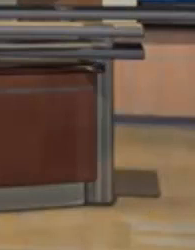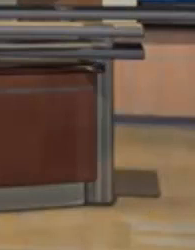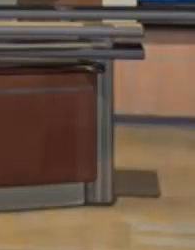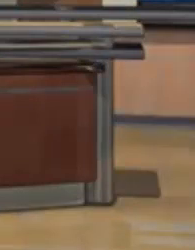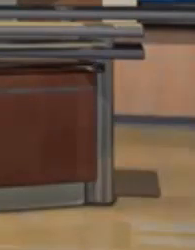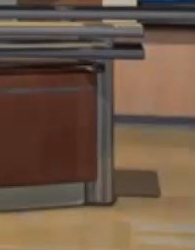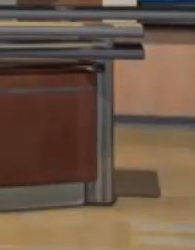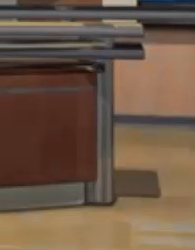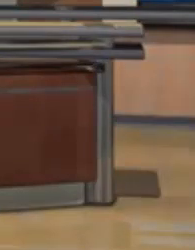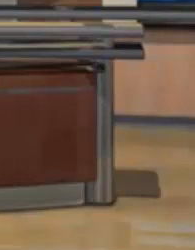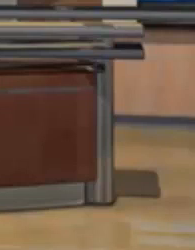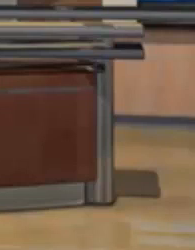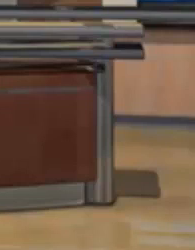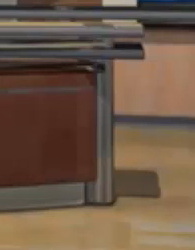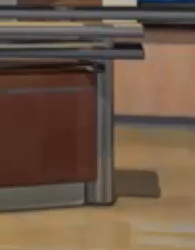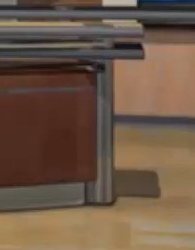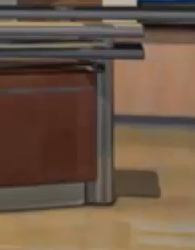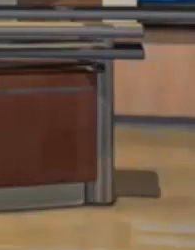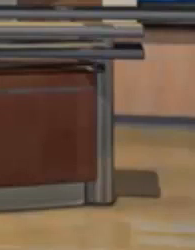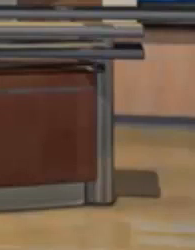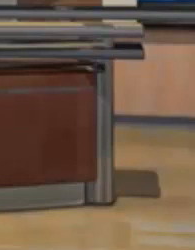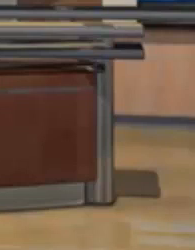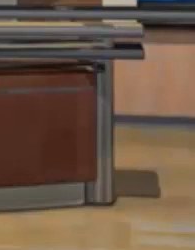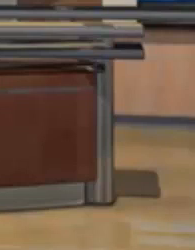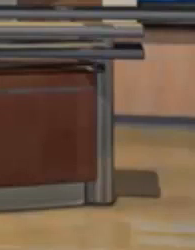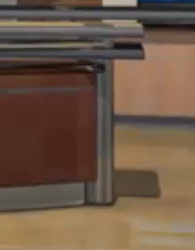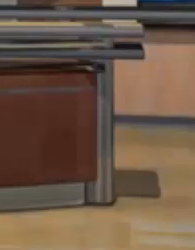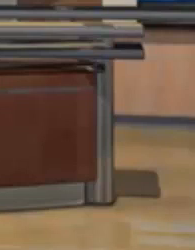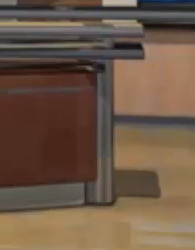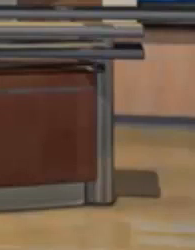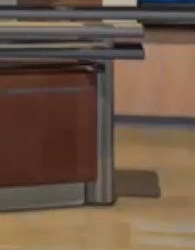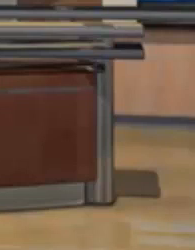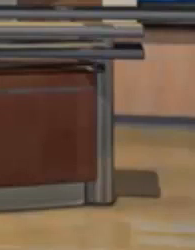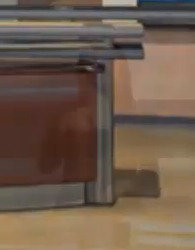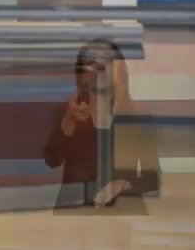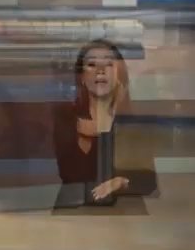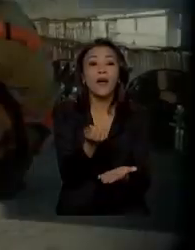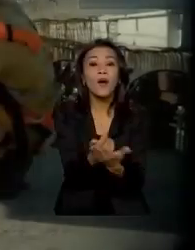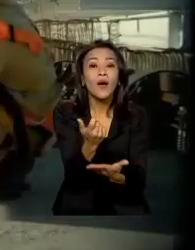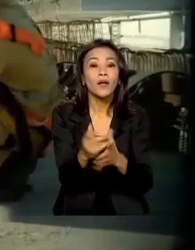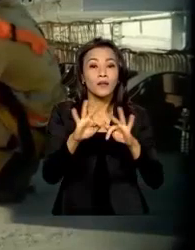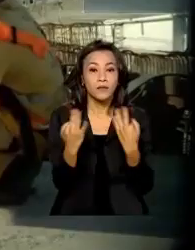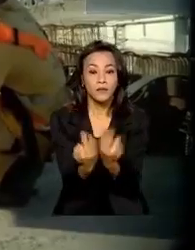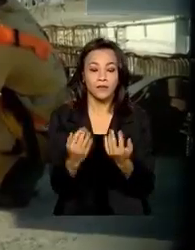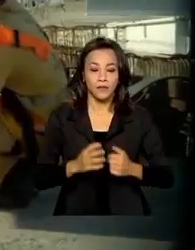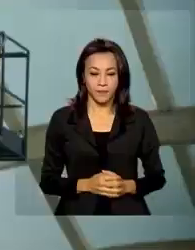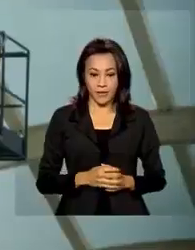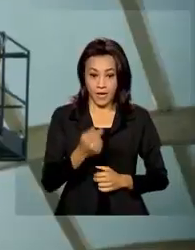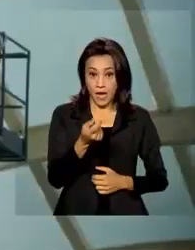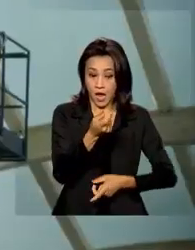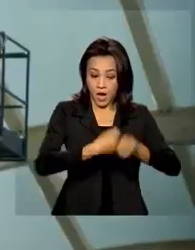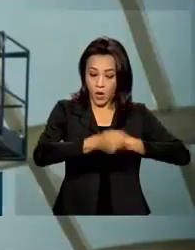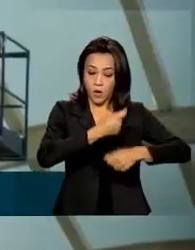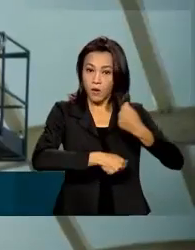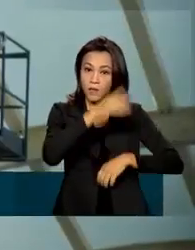ano o resultado foi puxado pelos setores da indústria e serviços com destaque para o consumo das famílias a economia brasileira